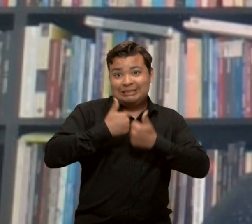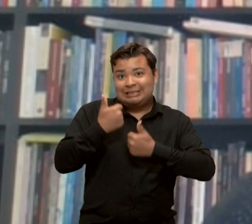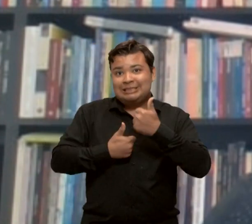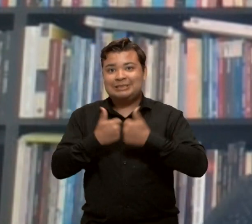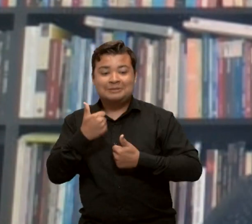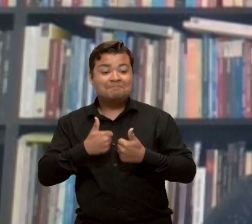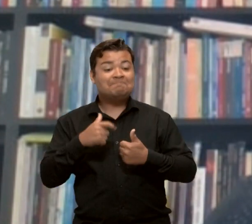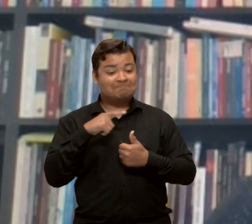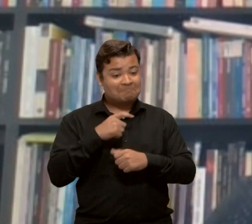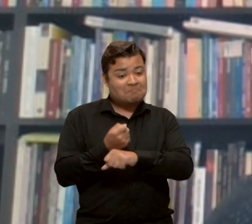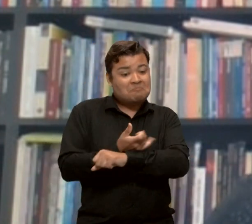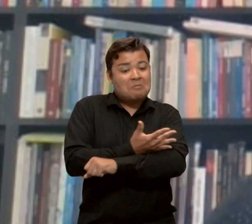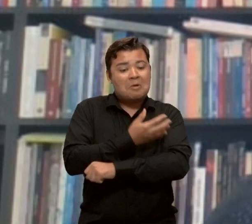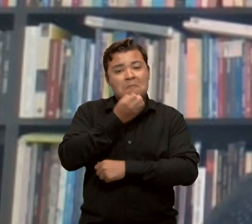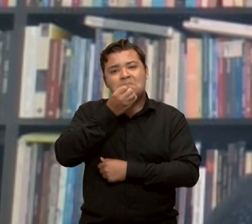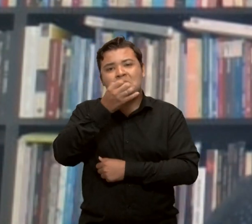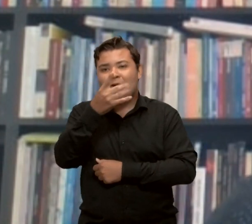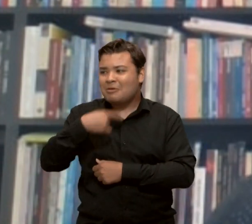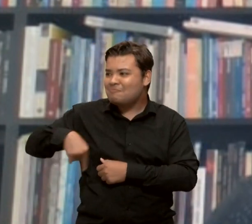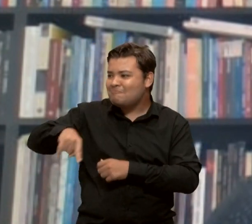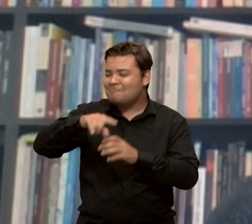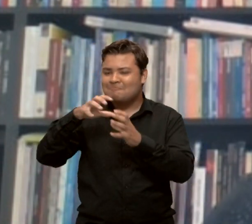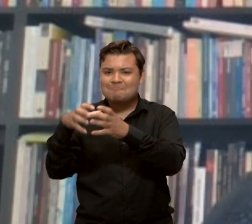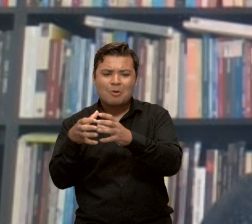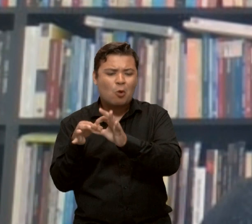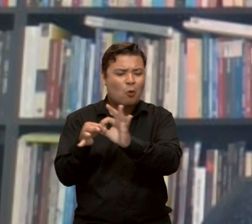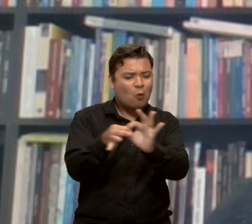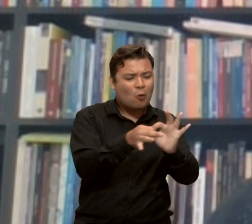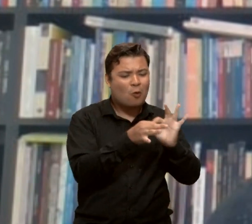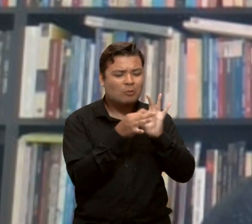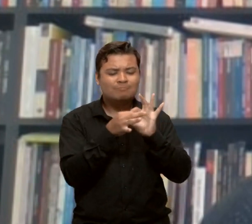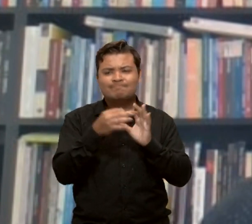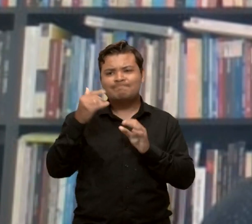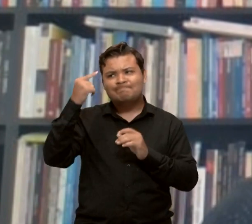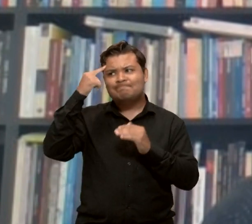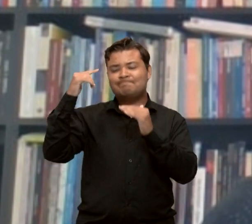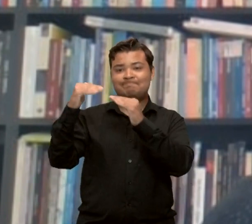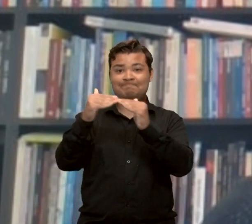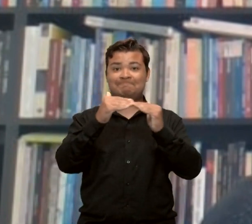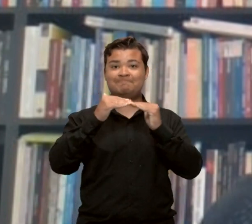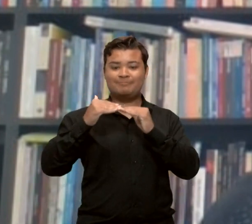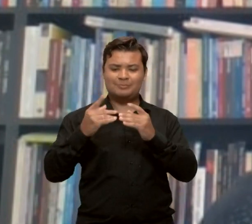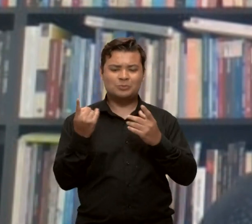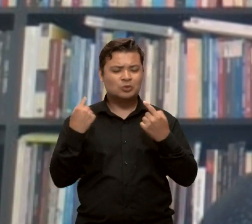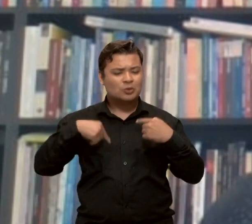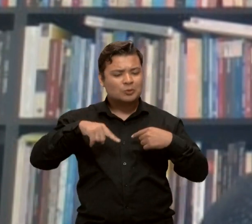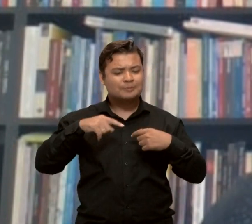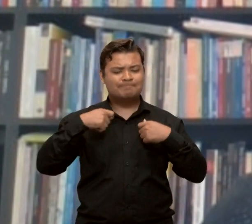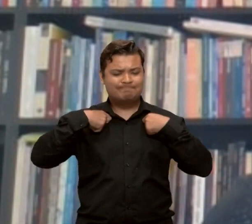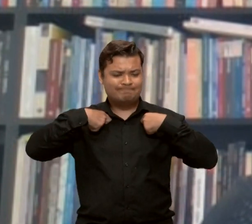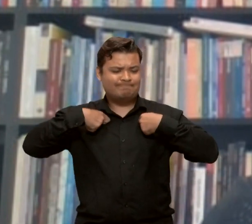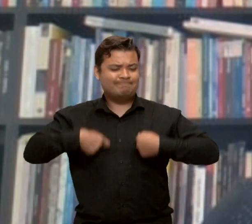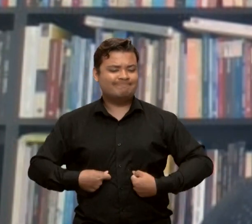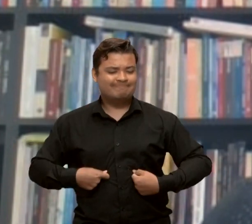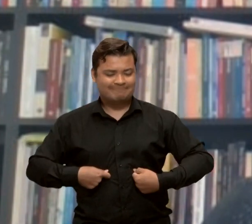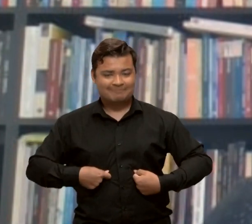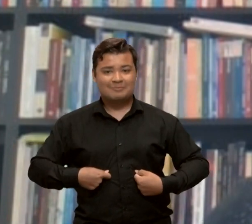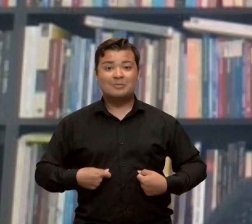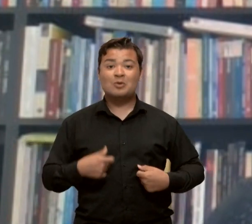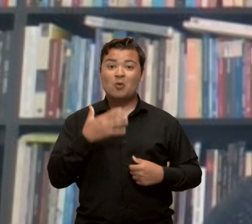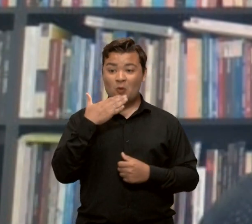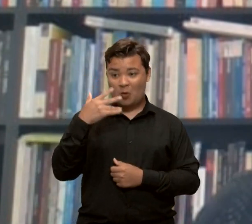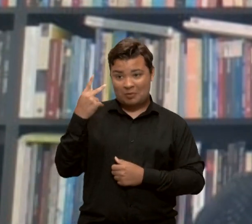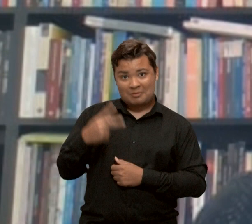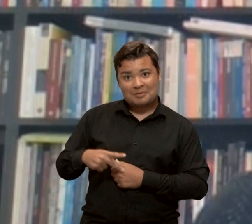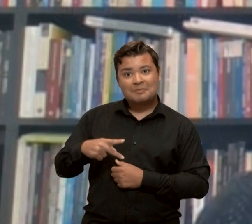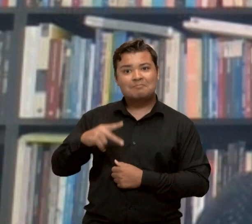grupal, um coletivo, né? Um consciente coletivo grupal, no qual nos vestimos com a camisa, com as cores do país,